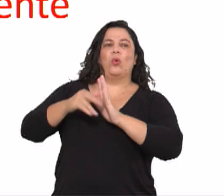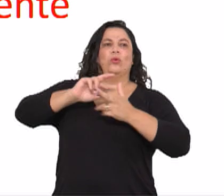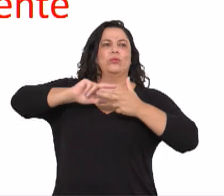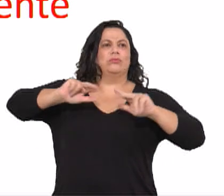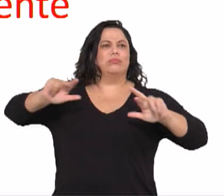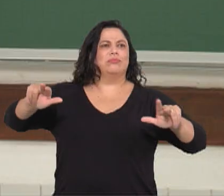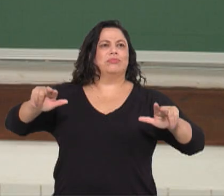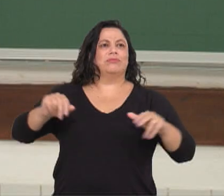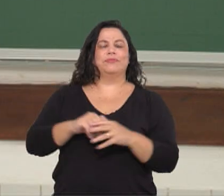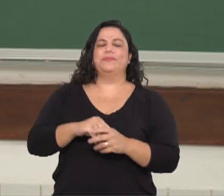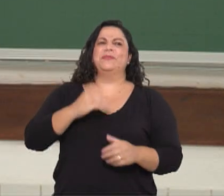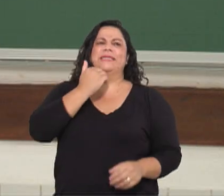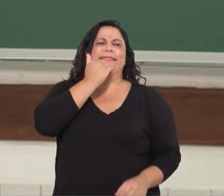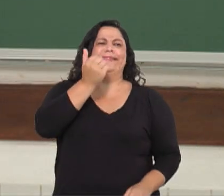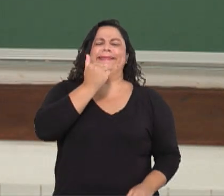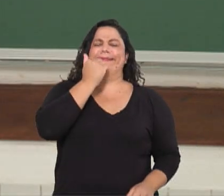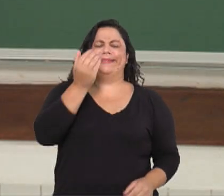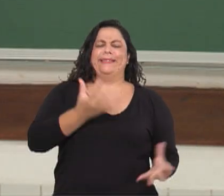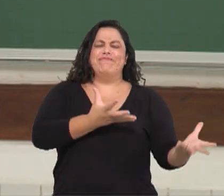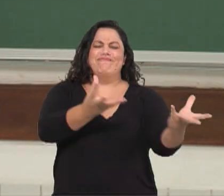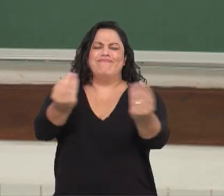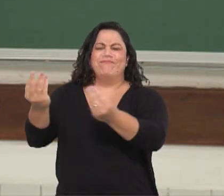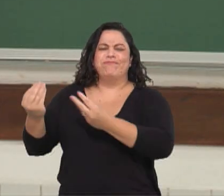multidão e solidão,